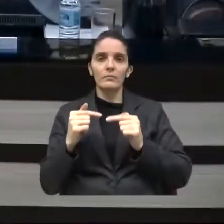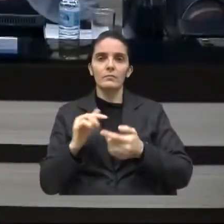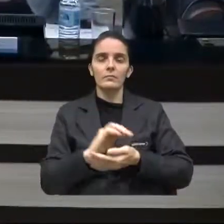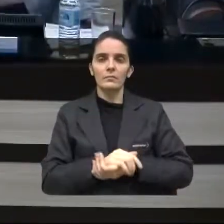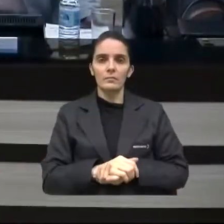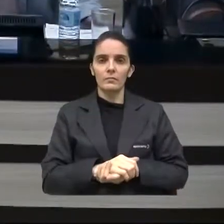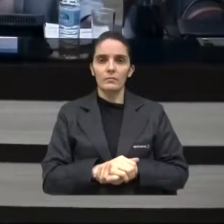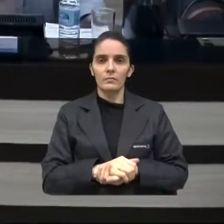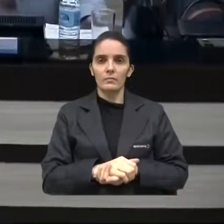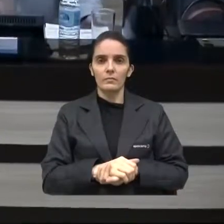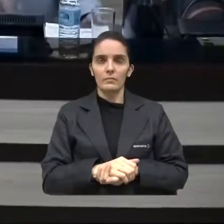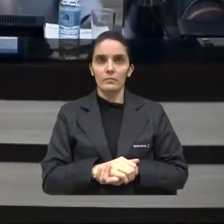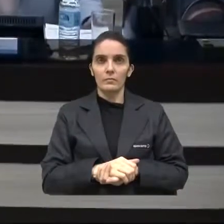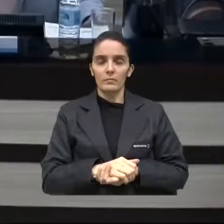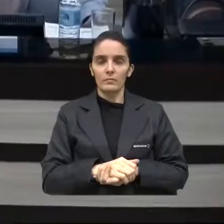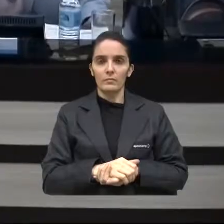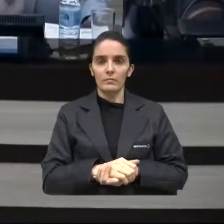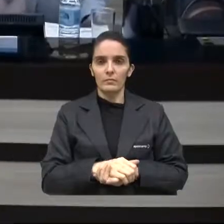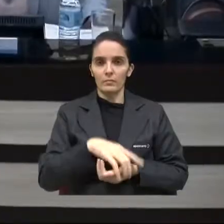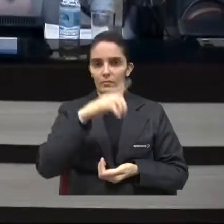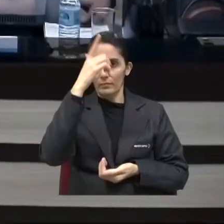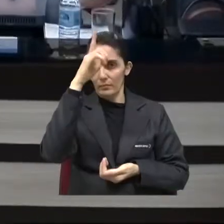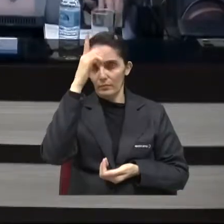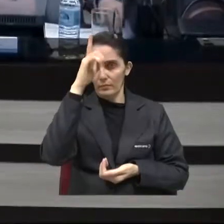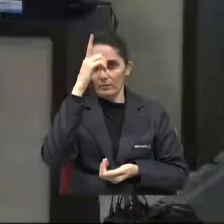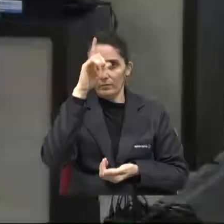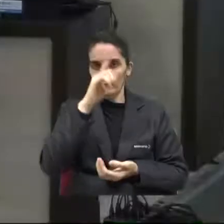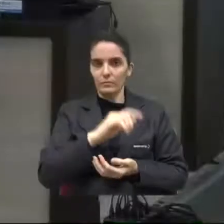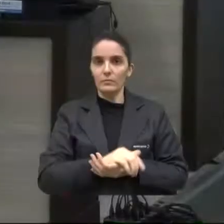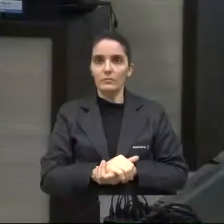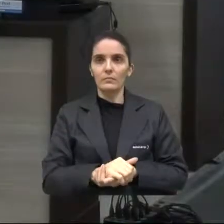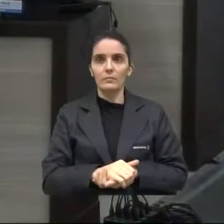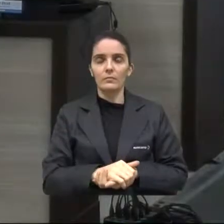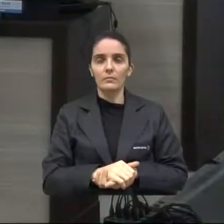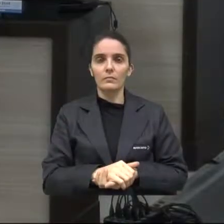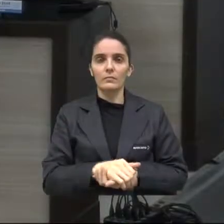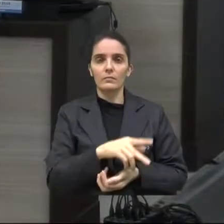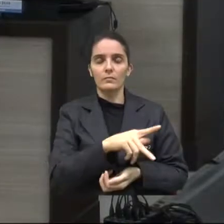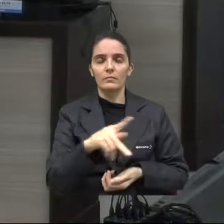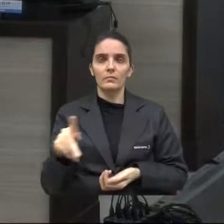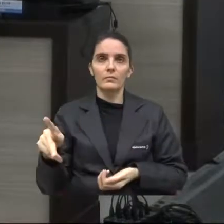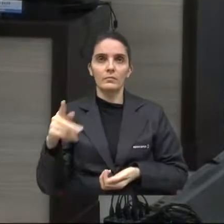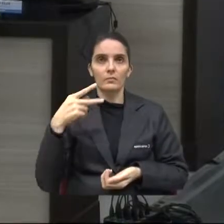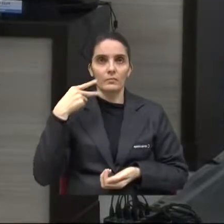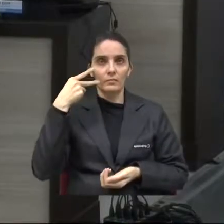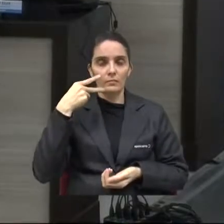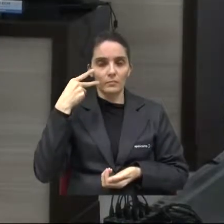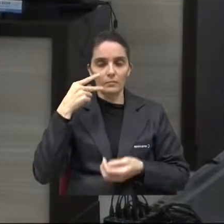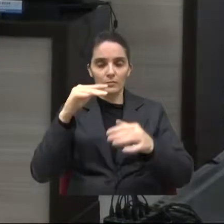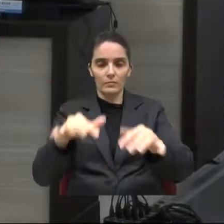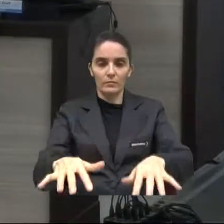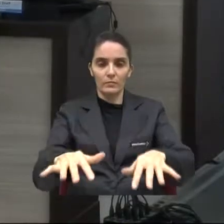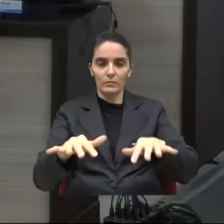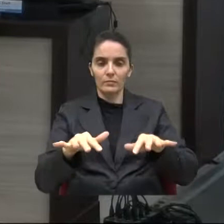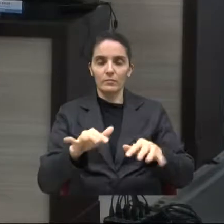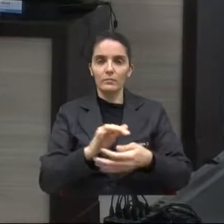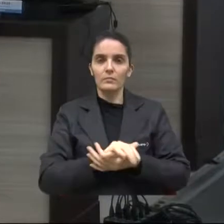discussão. Eu quero discutir. Com a palavra, vereador Lemão. Senhor presidente, vereadores, vereadoras, público